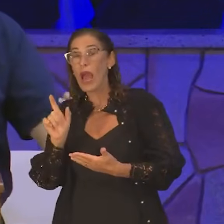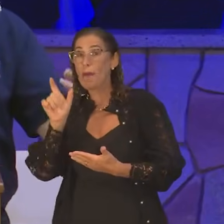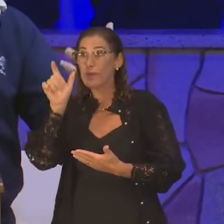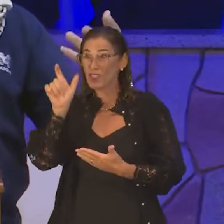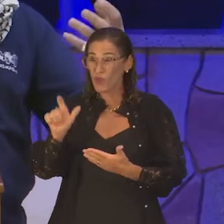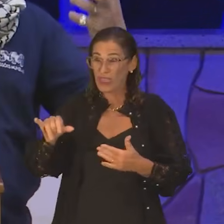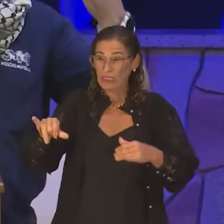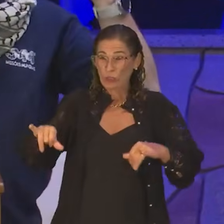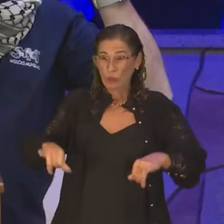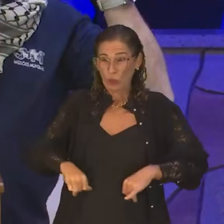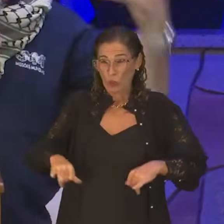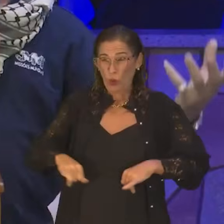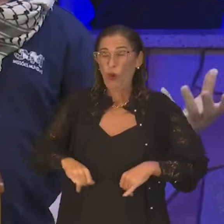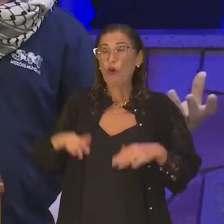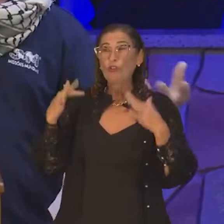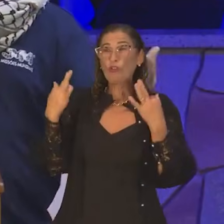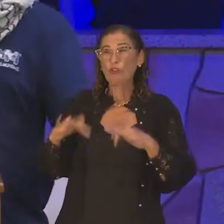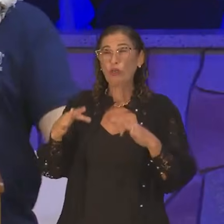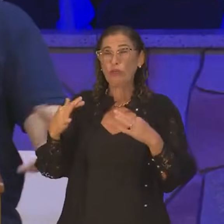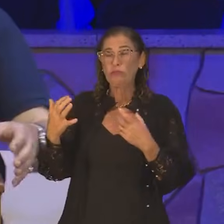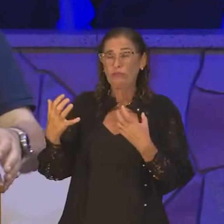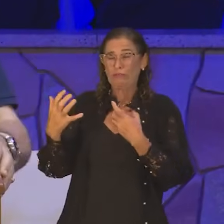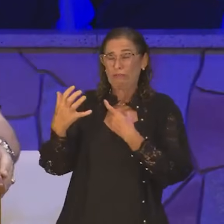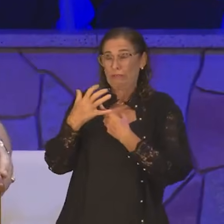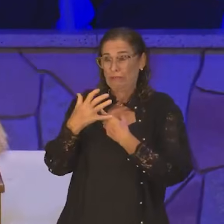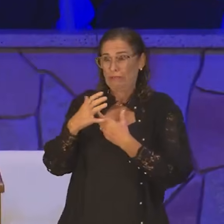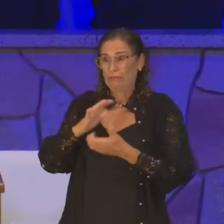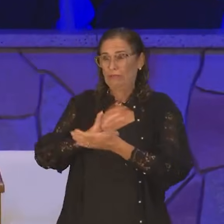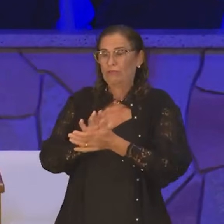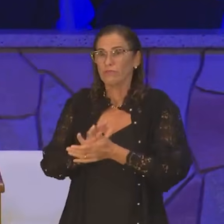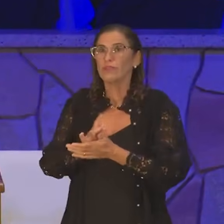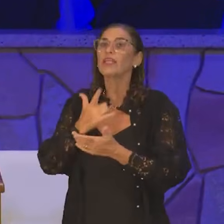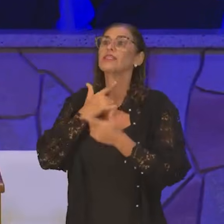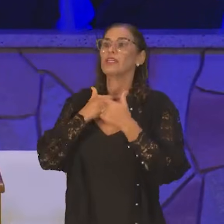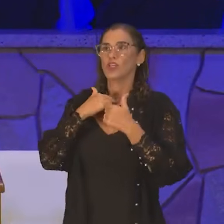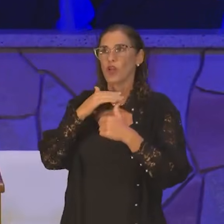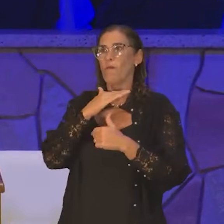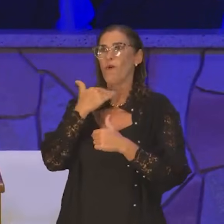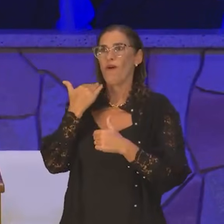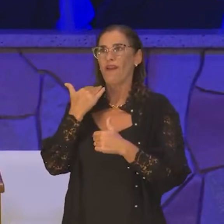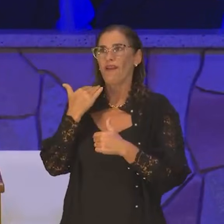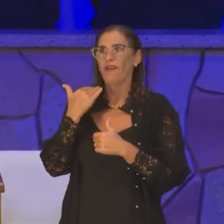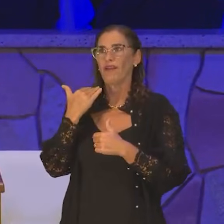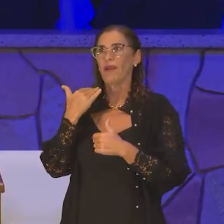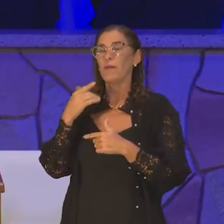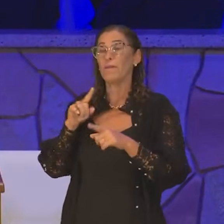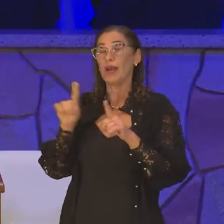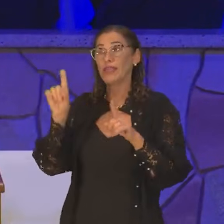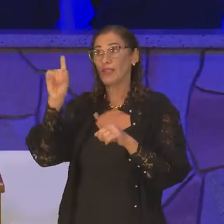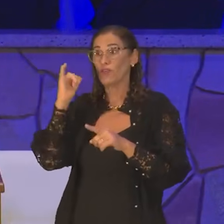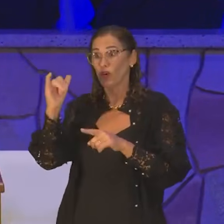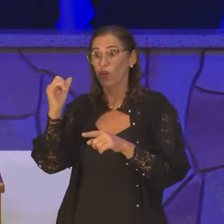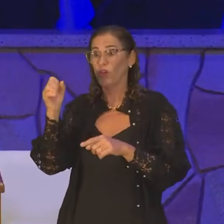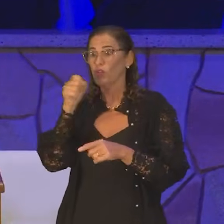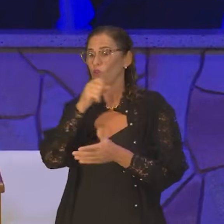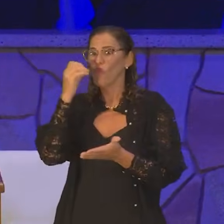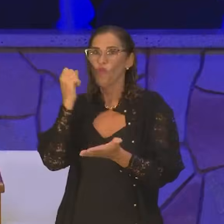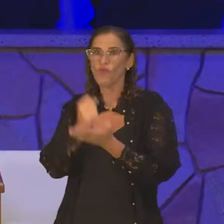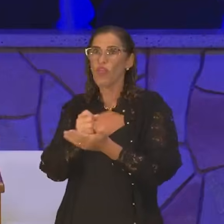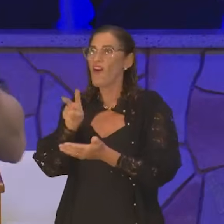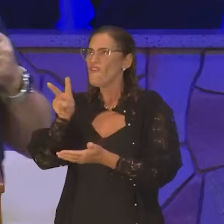dor, aquele que está com muita pressão, esse que deseja morrer. Mas Deus disse no Antigo Testamento, não vai